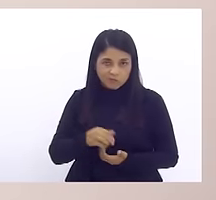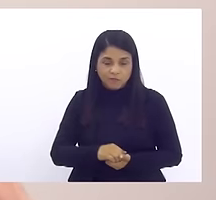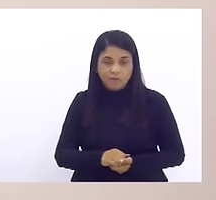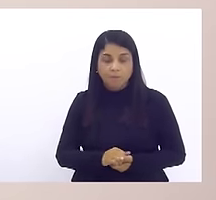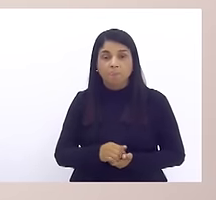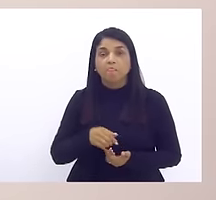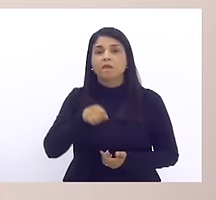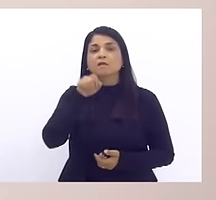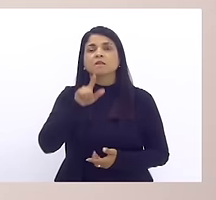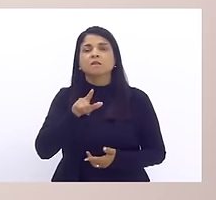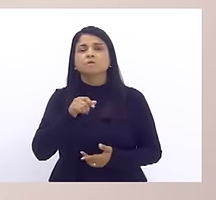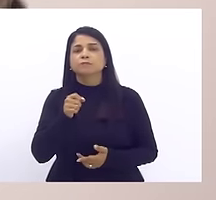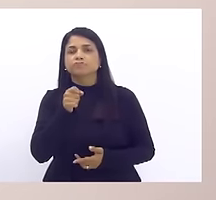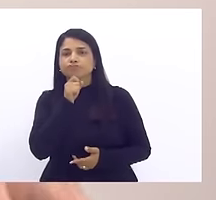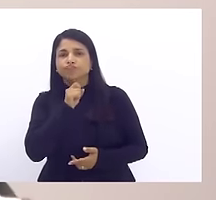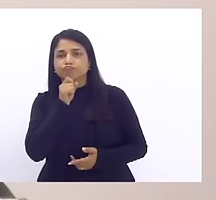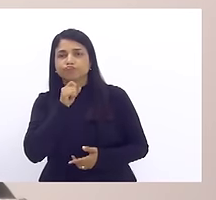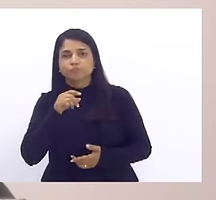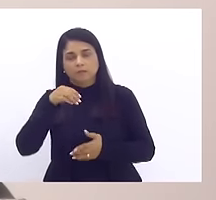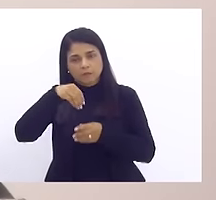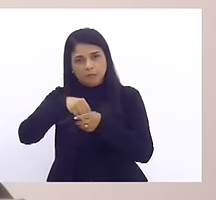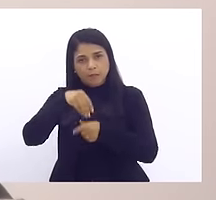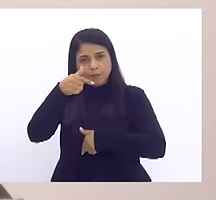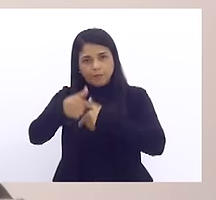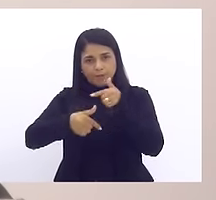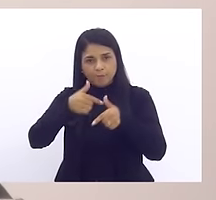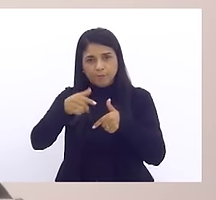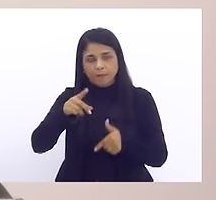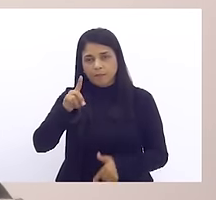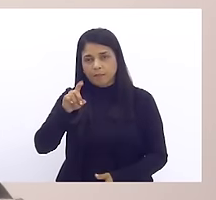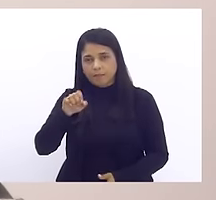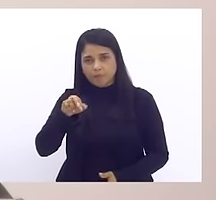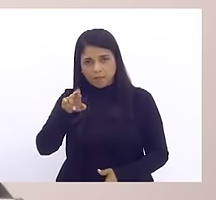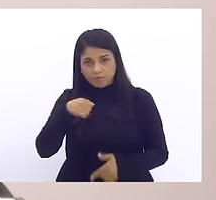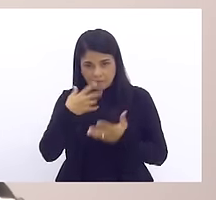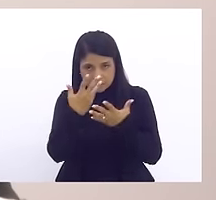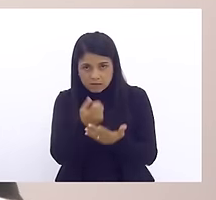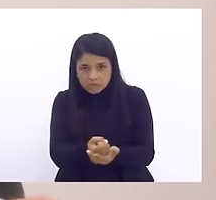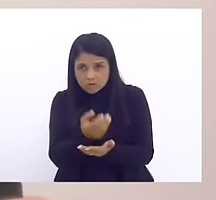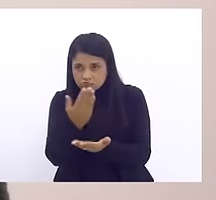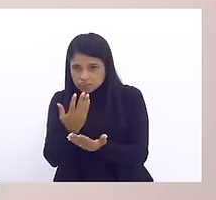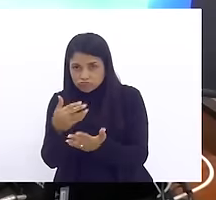mais antigo no Detran vocês concordam com esse tipo de ilicitude